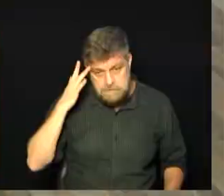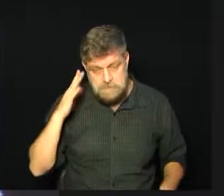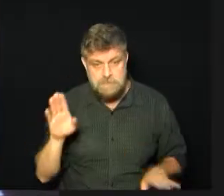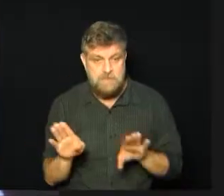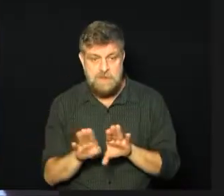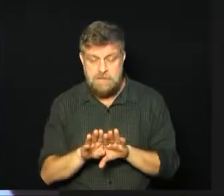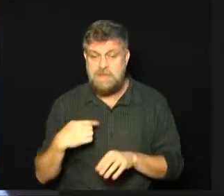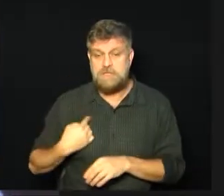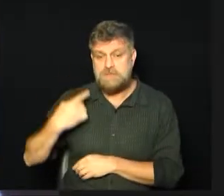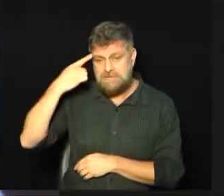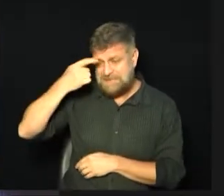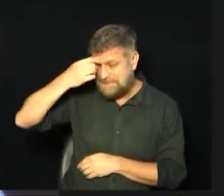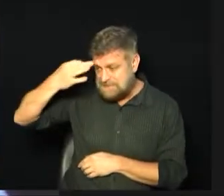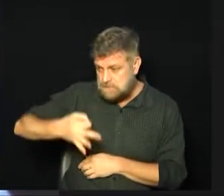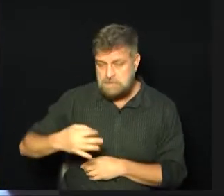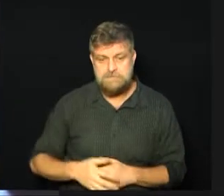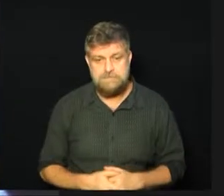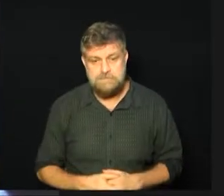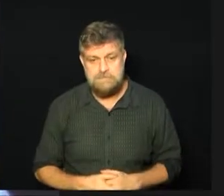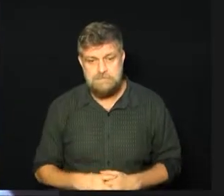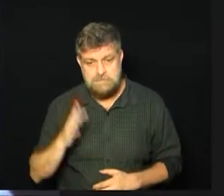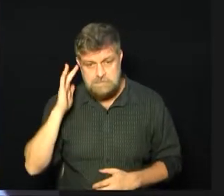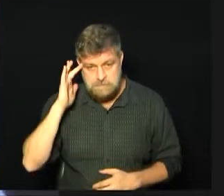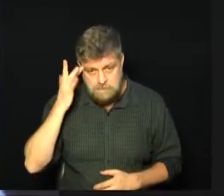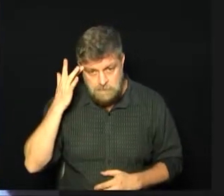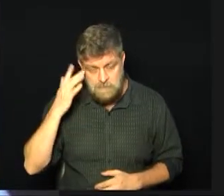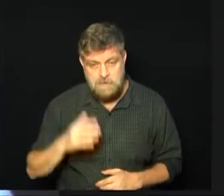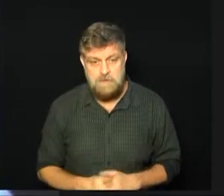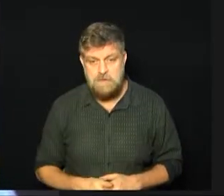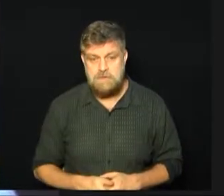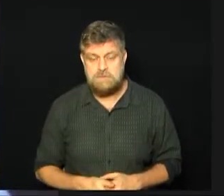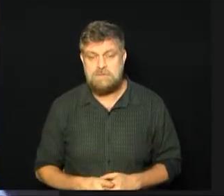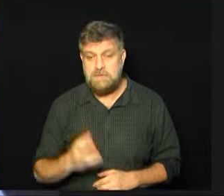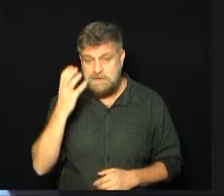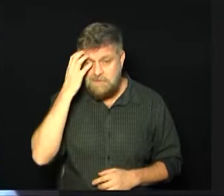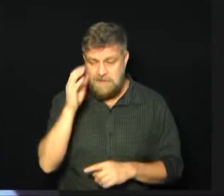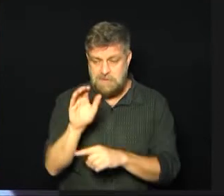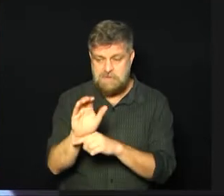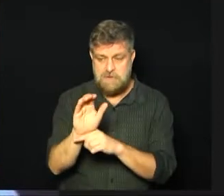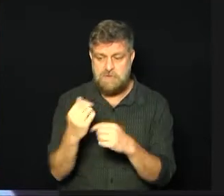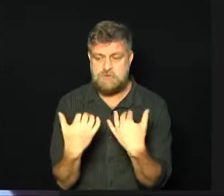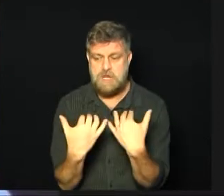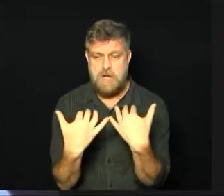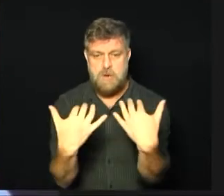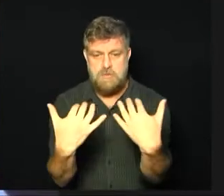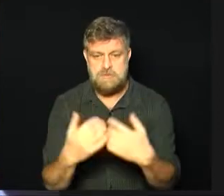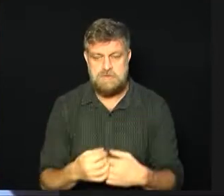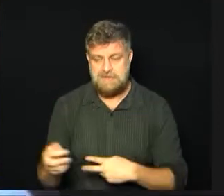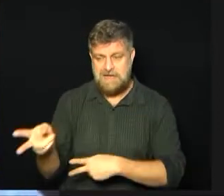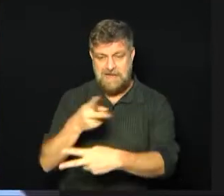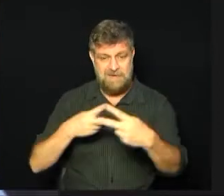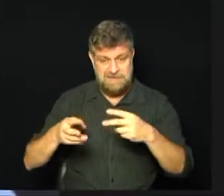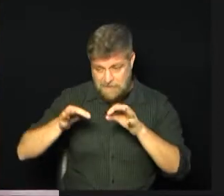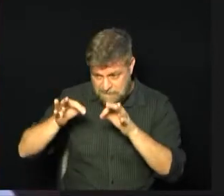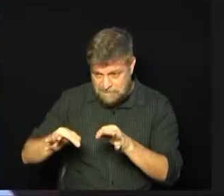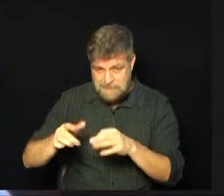raciocínio é válido, né? Eu acho que ali na concha acústica a ventilação não é perfeita,